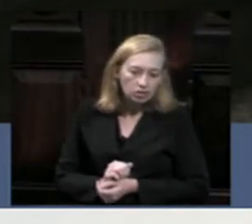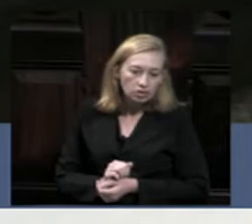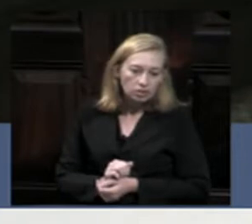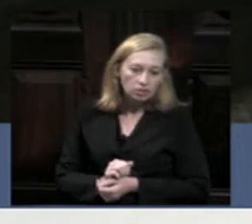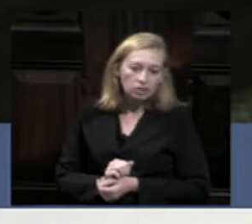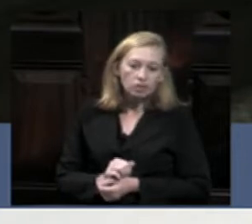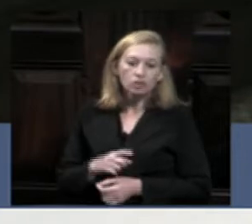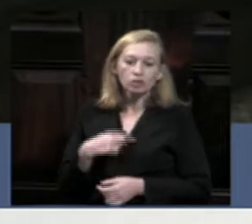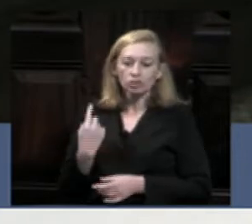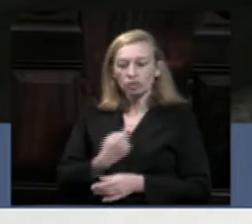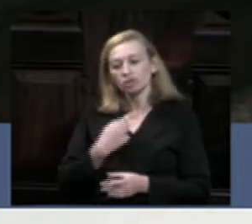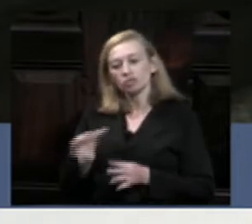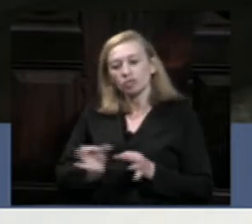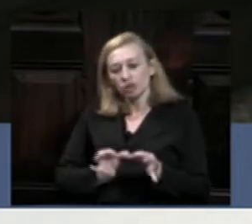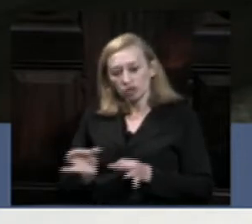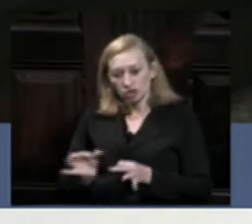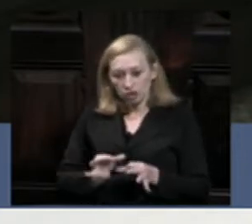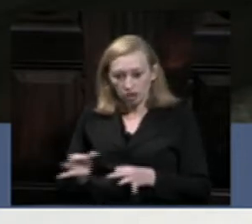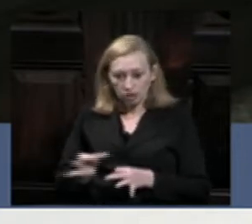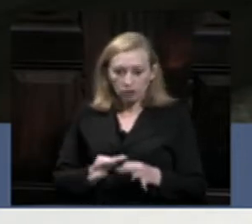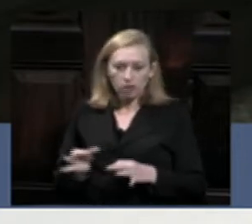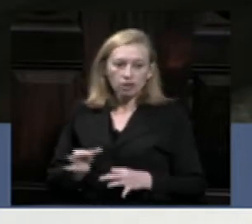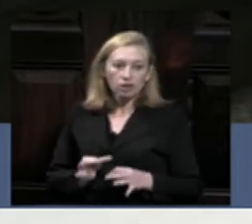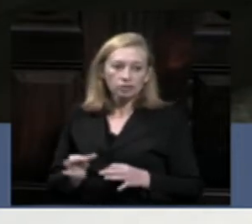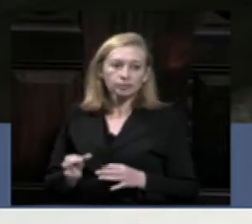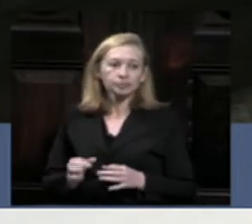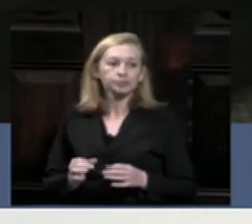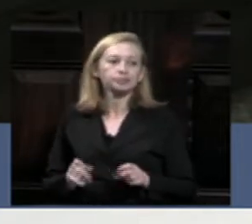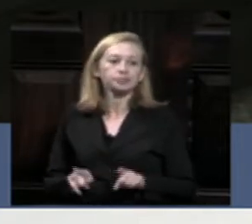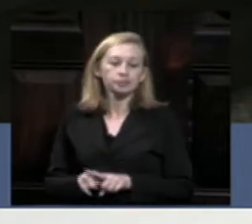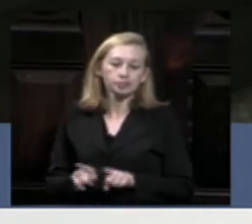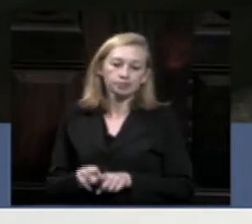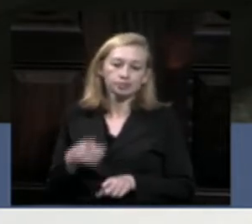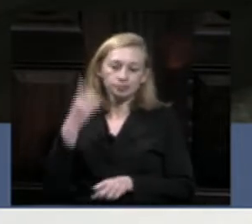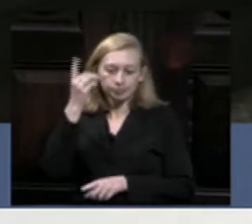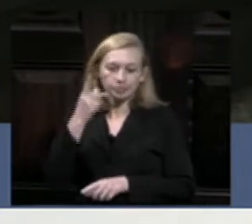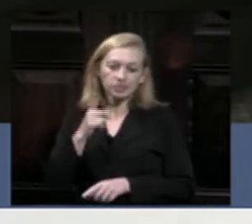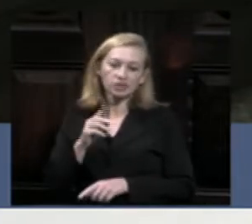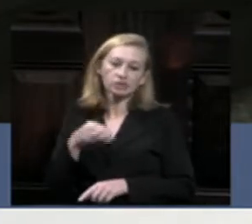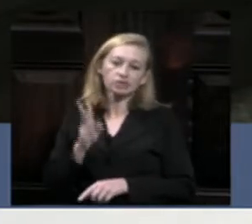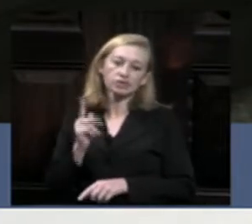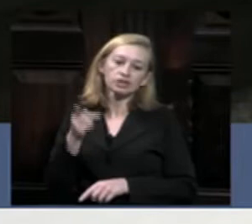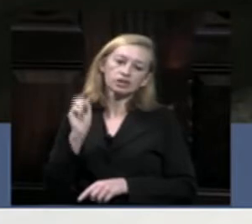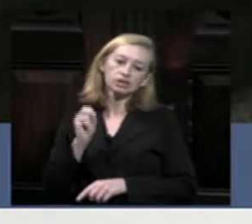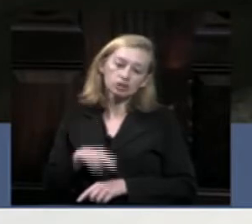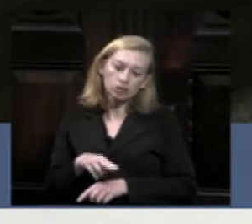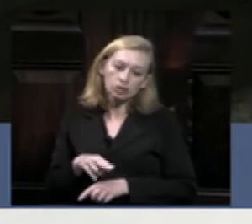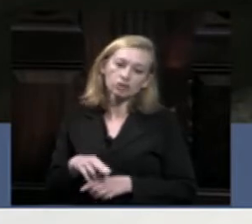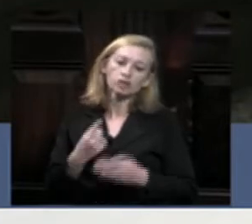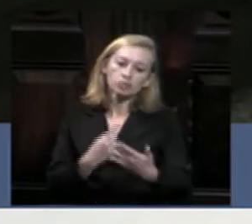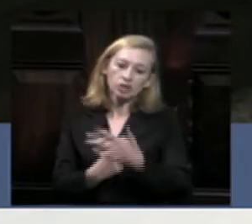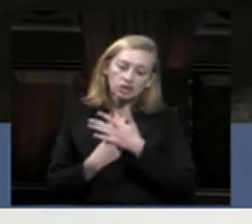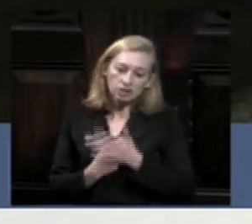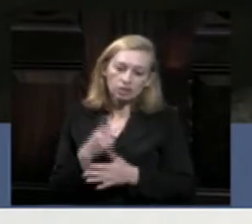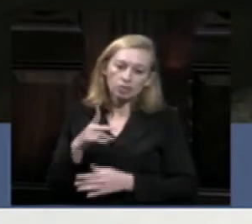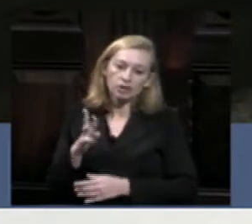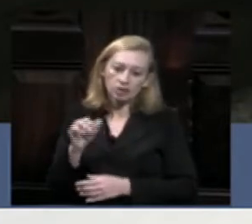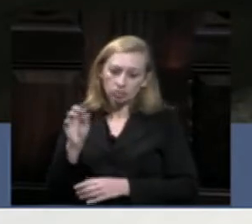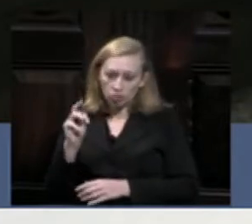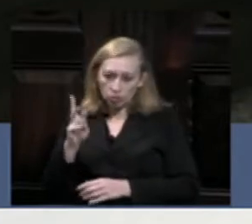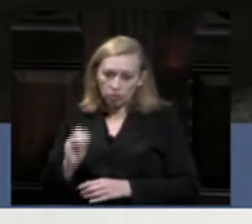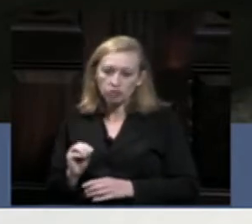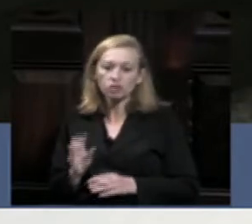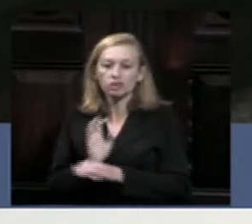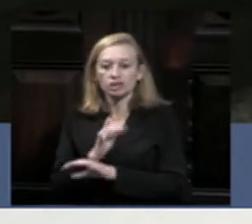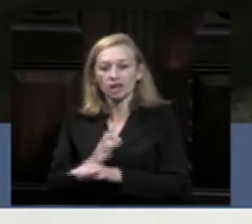o nosso projeto, liderado pelo deputado Anderson, pauta uma questão fundamental a respeito da preservação da ancestralidade africana, uma